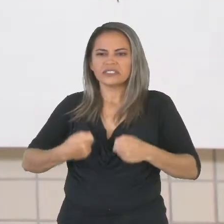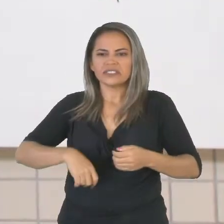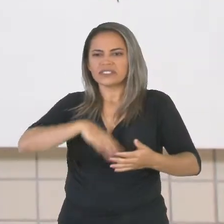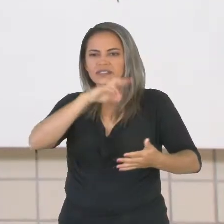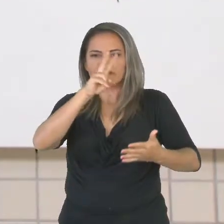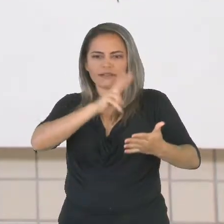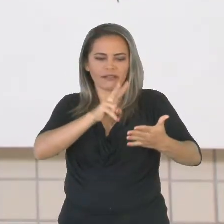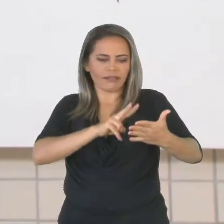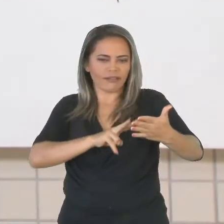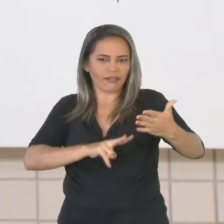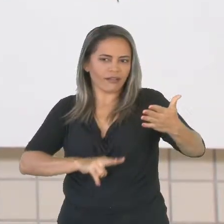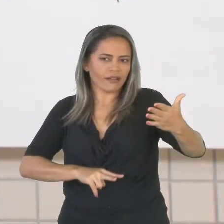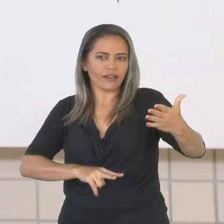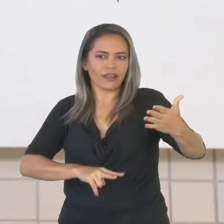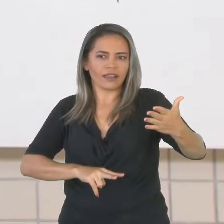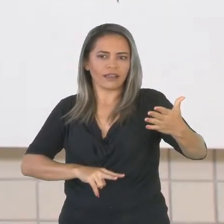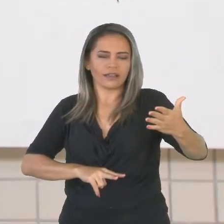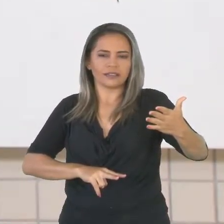a pesquisa.